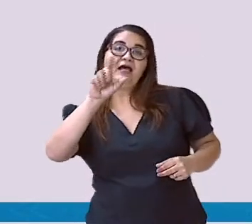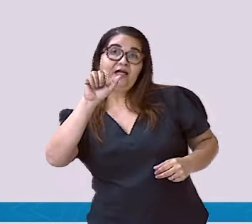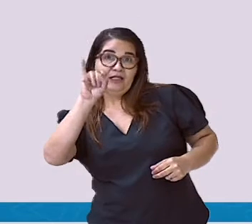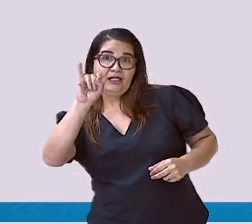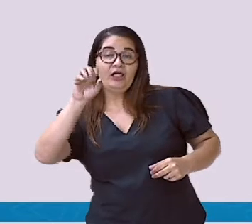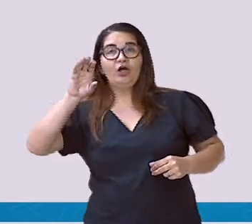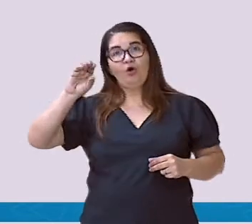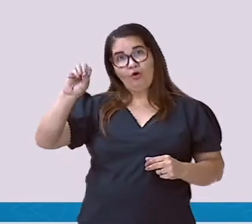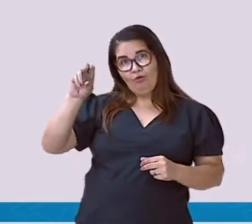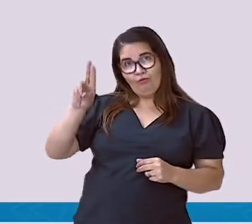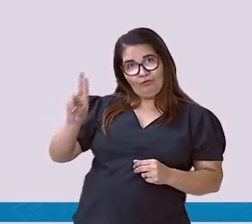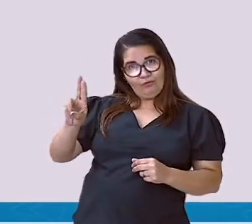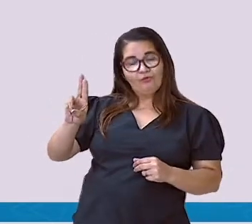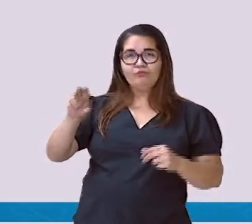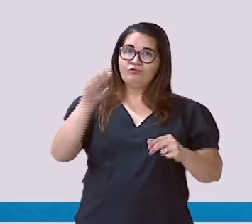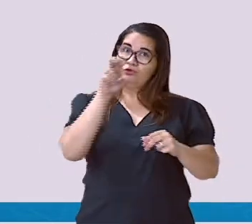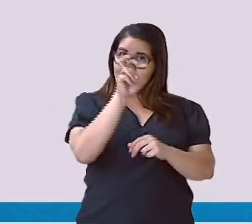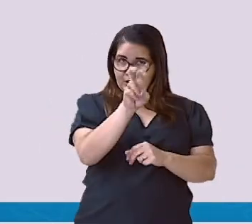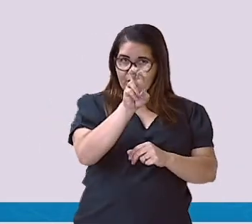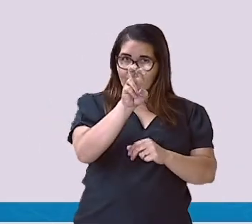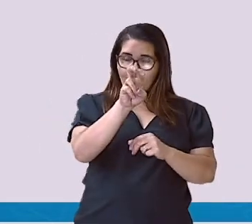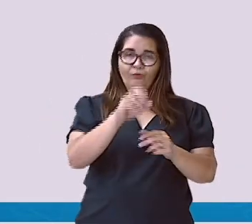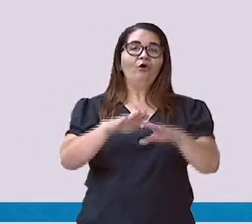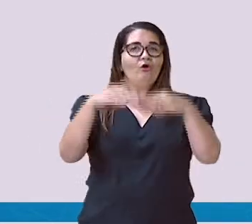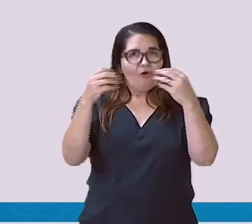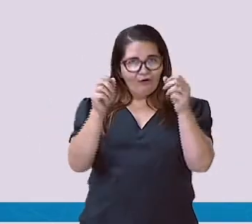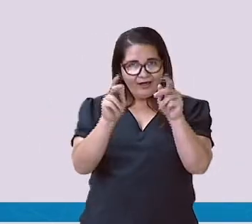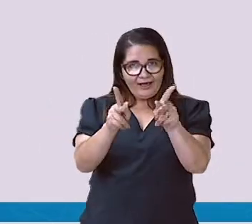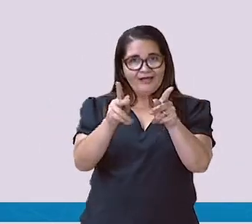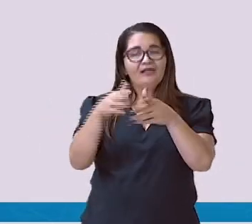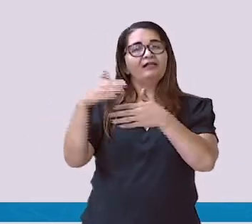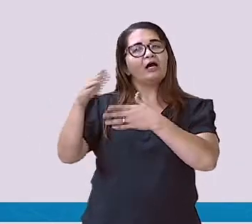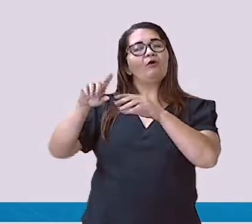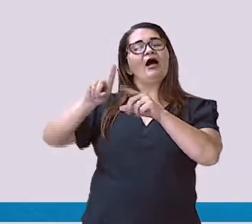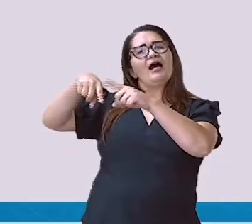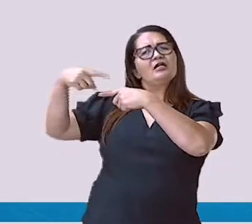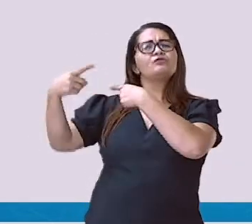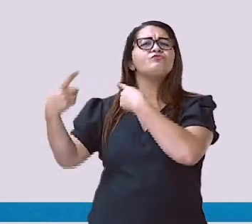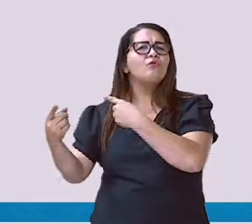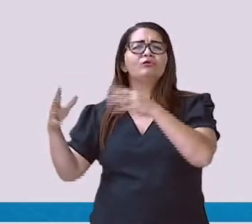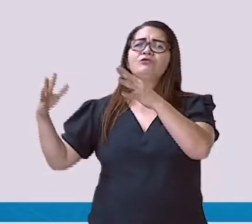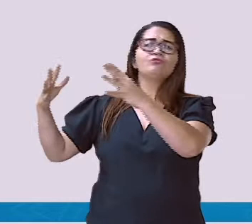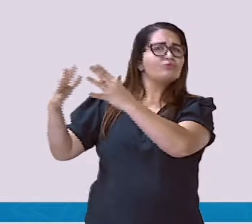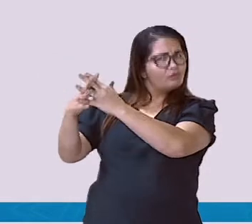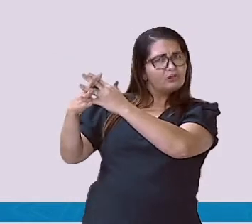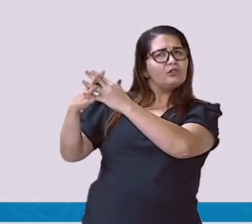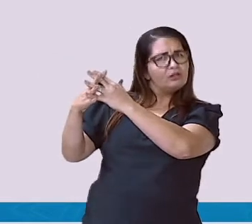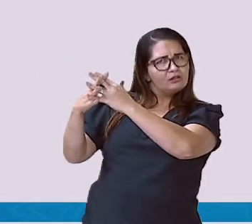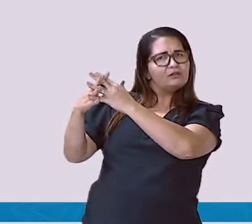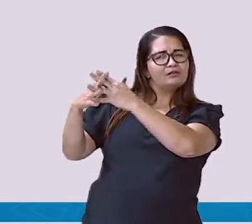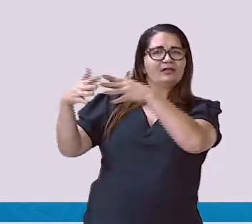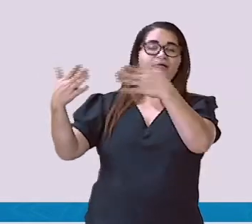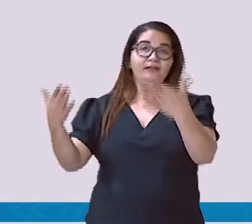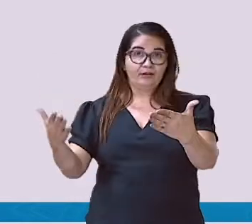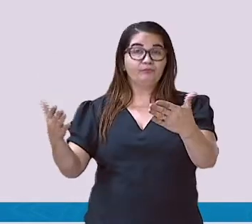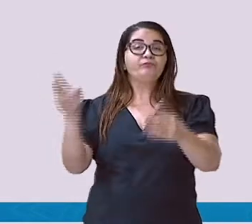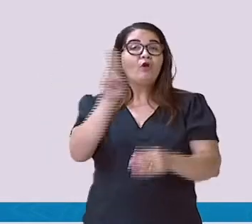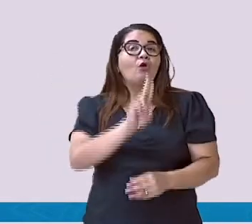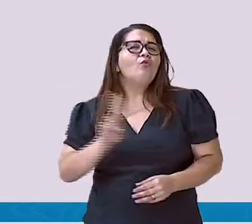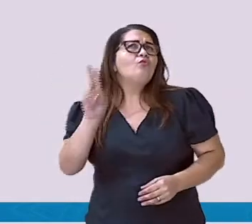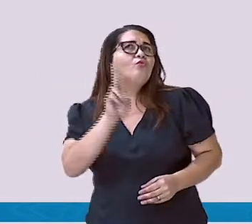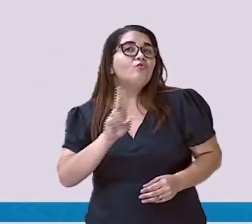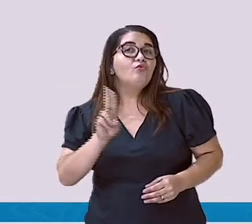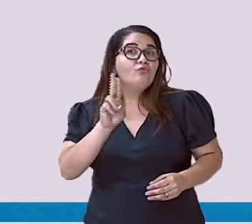5. E as demais letras, todas são consoantes. Bom, eu uso a técnica